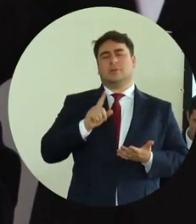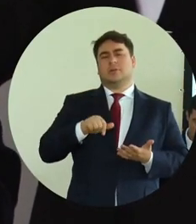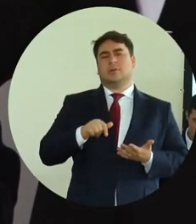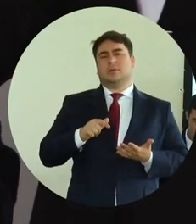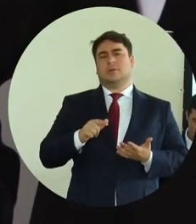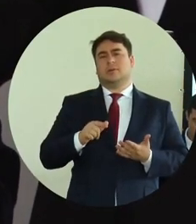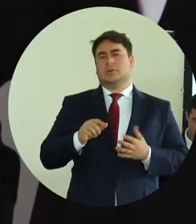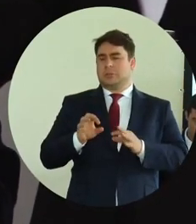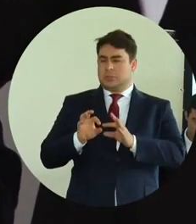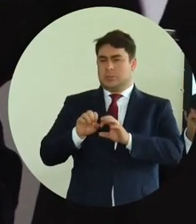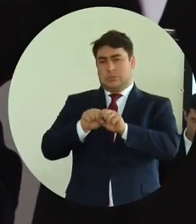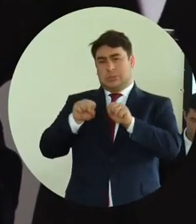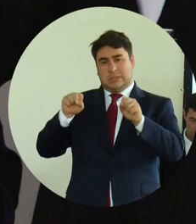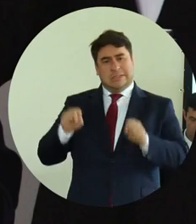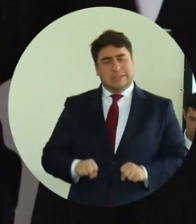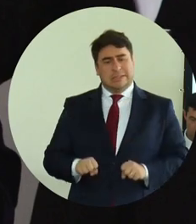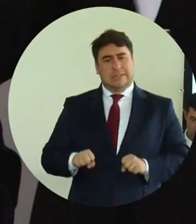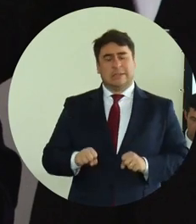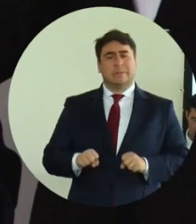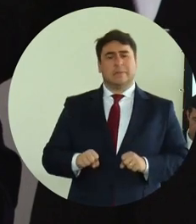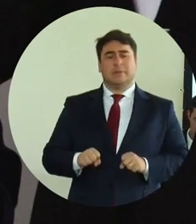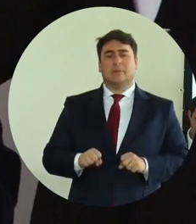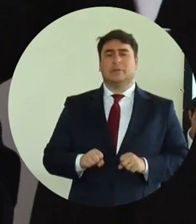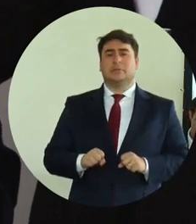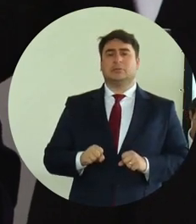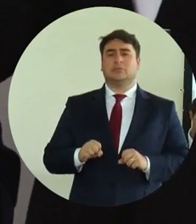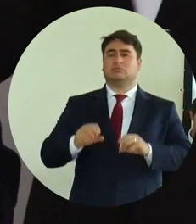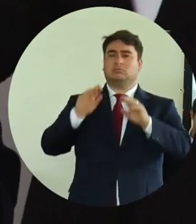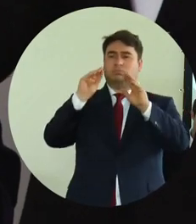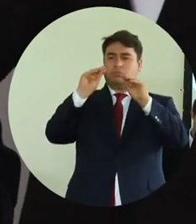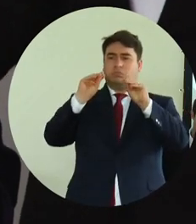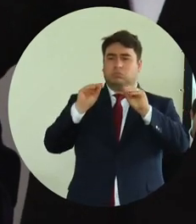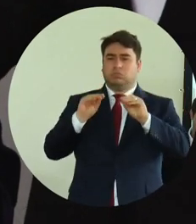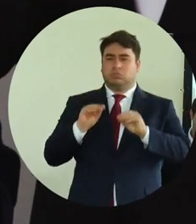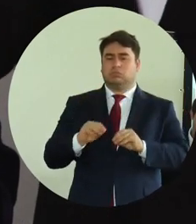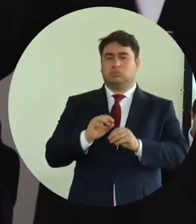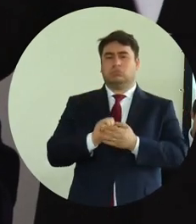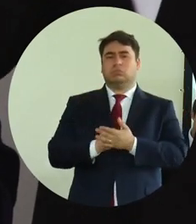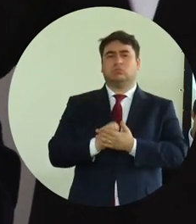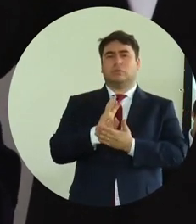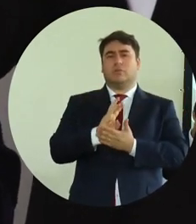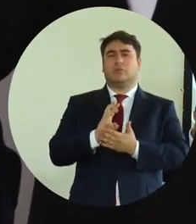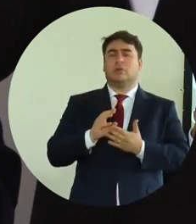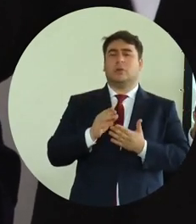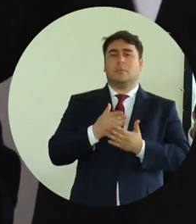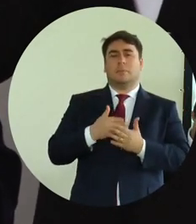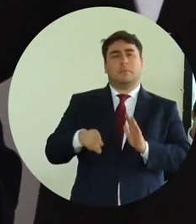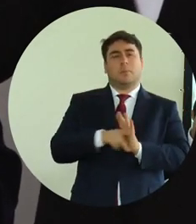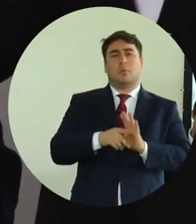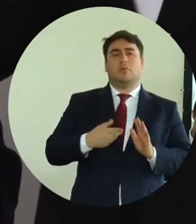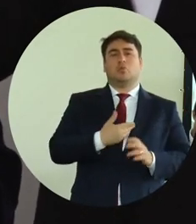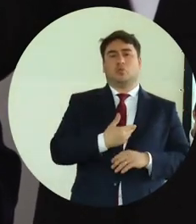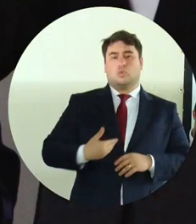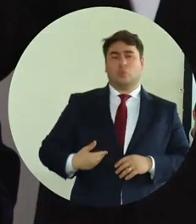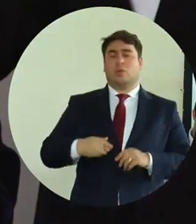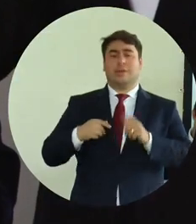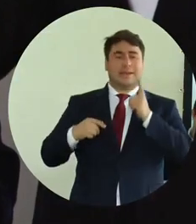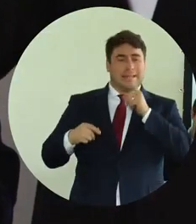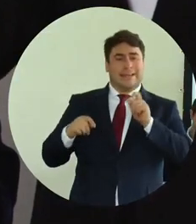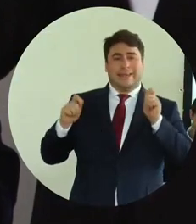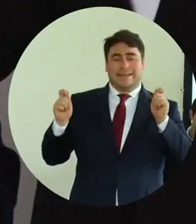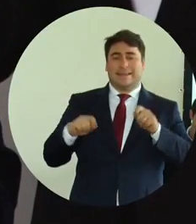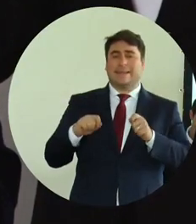é um sistema de depositório dos softwares do governo, que a gente consegue ali ter